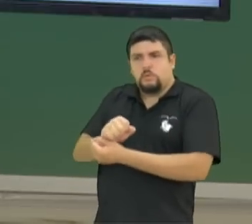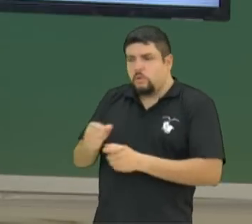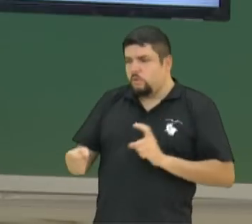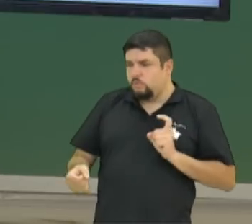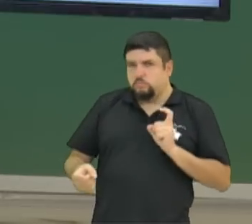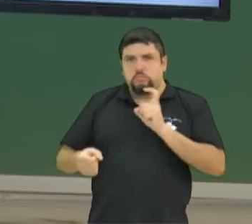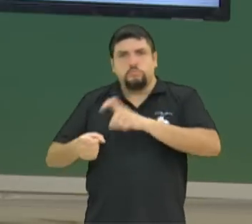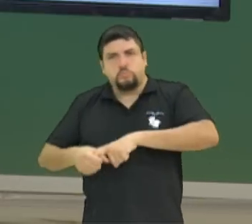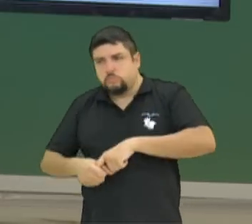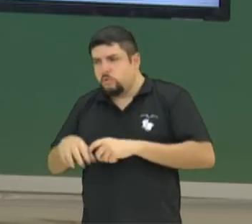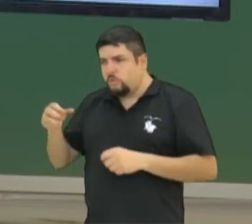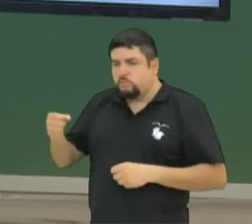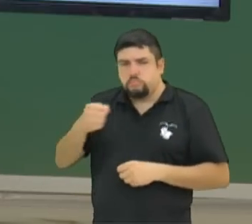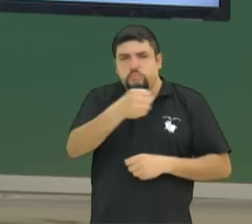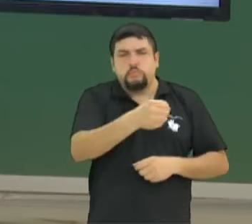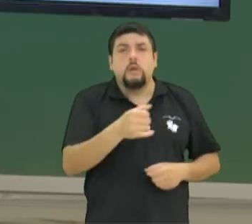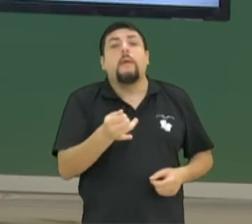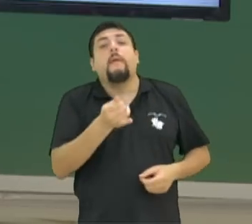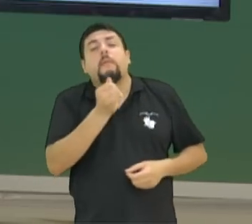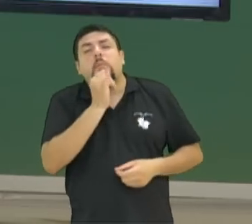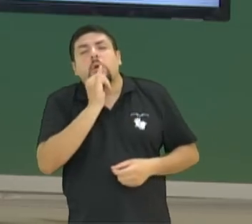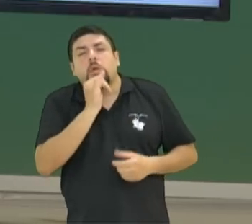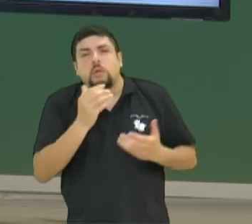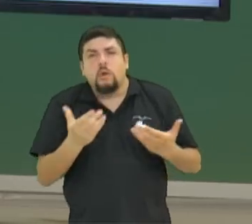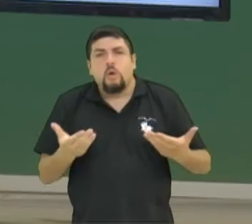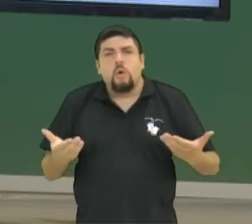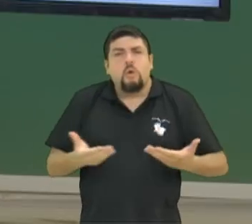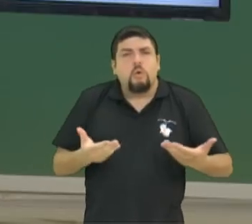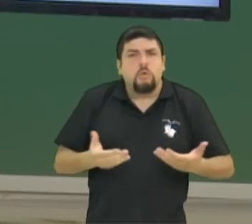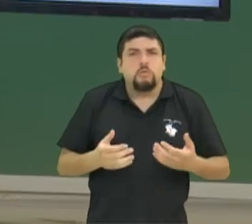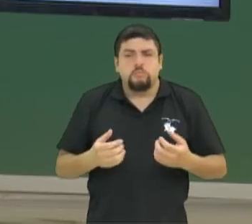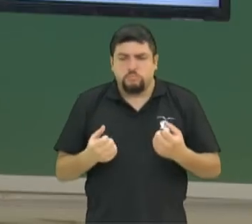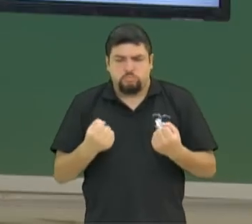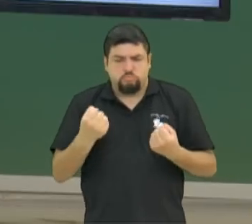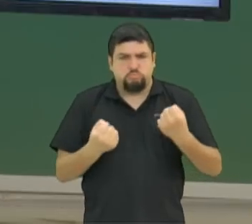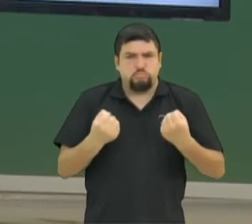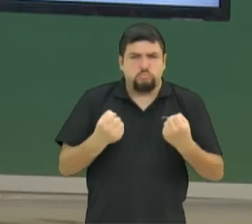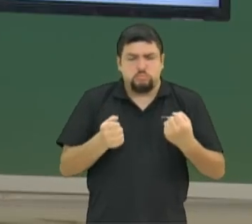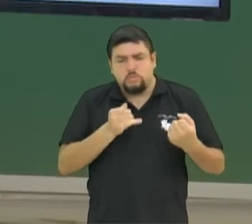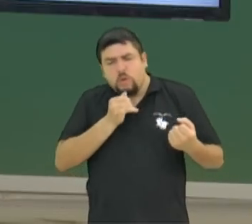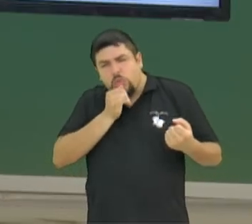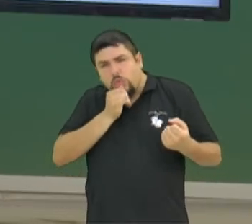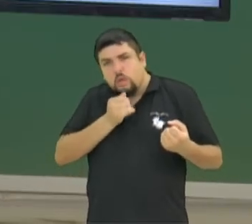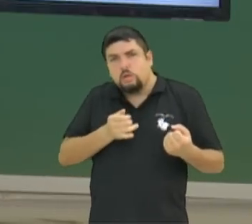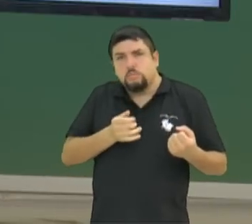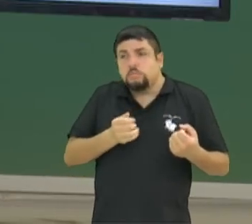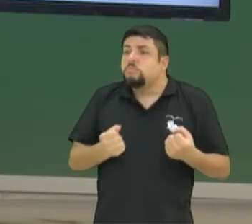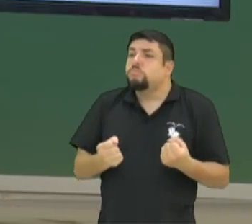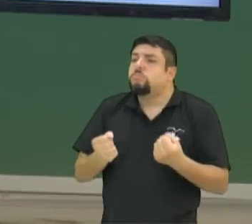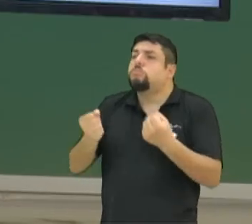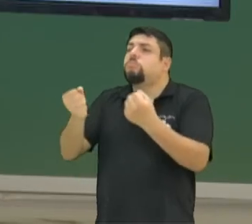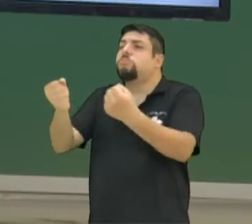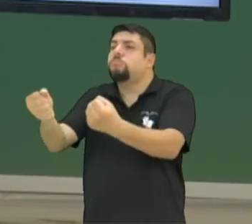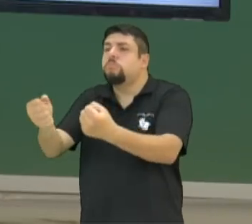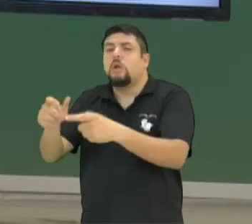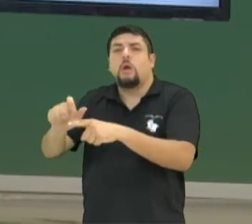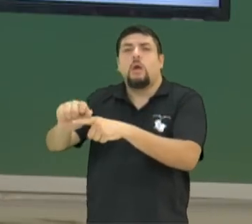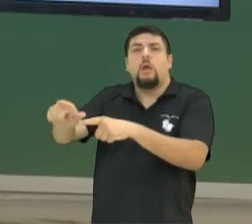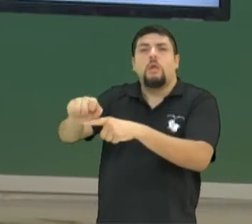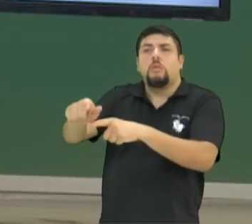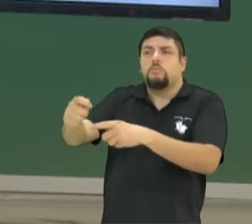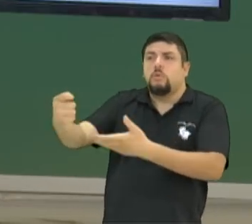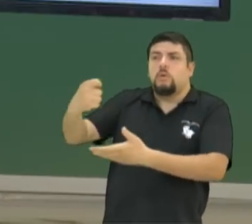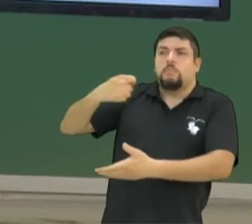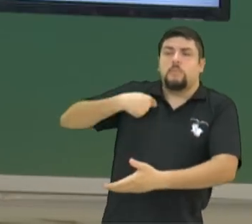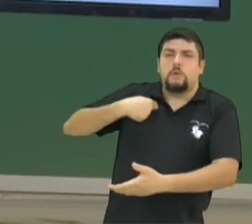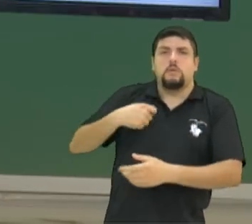dia, talvez, se aluga uma casa, né, se aluga um carro, por exemplo, os negros africanos que foram escravizados, eles